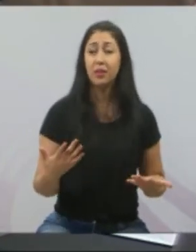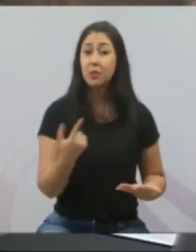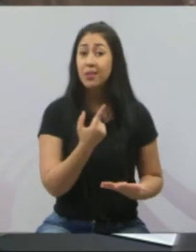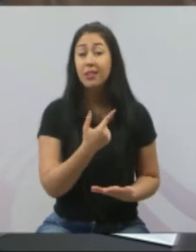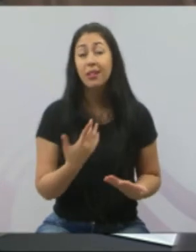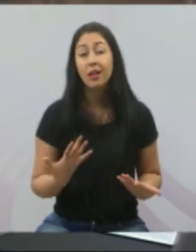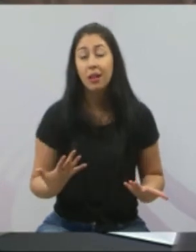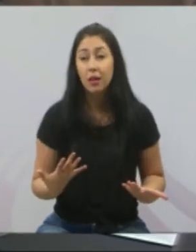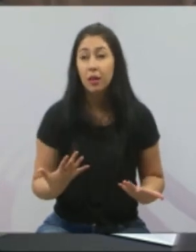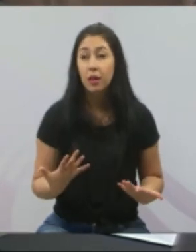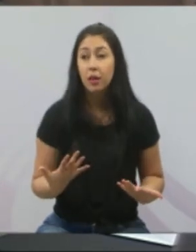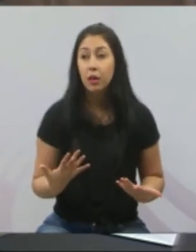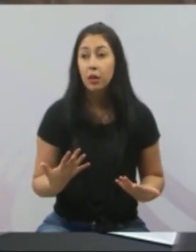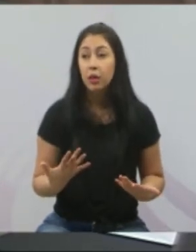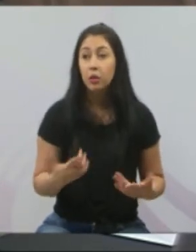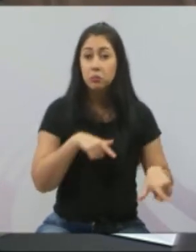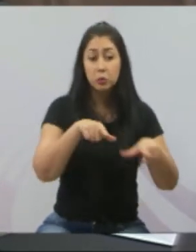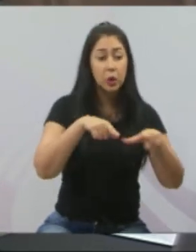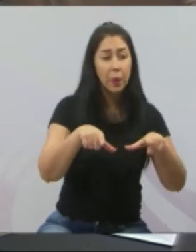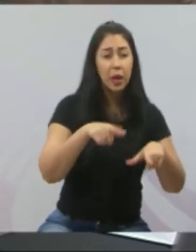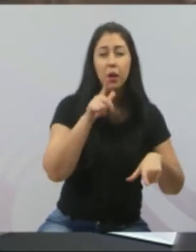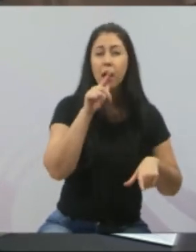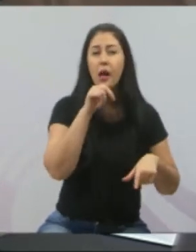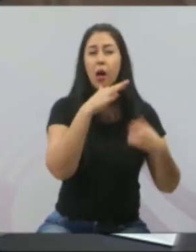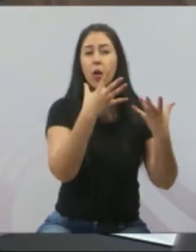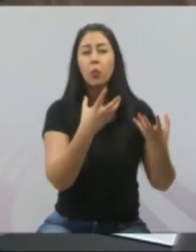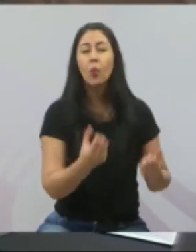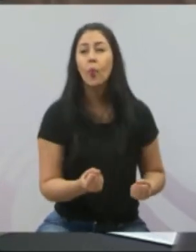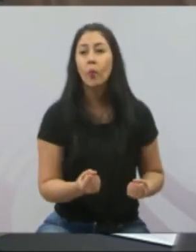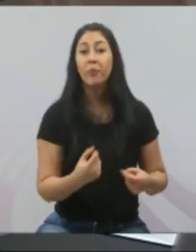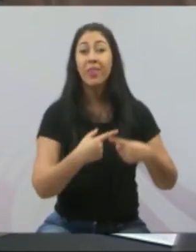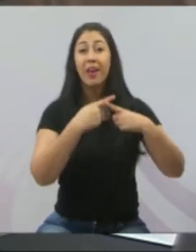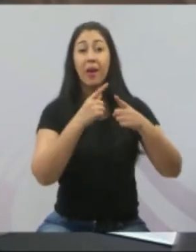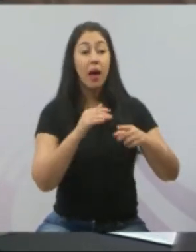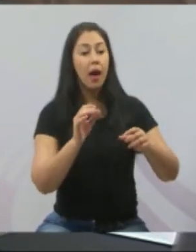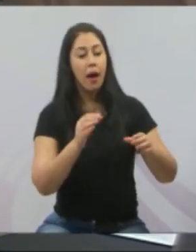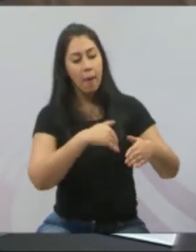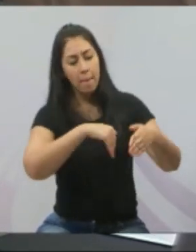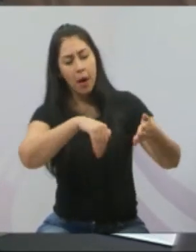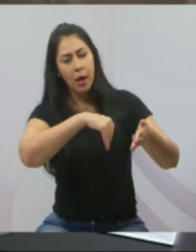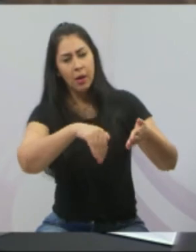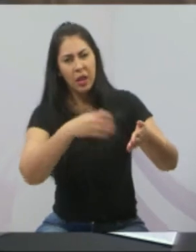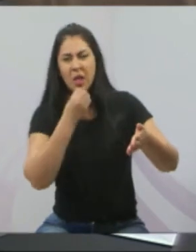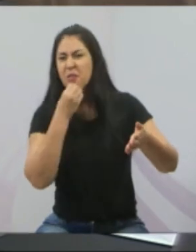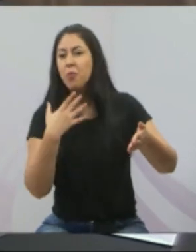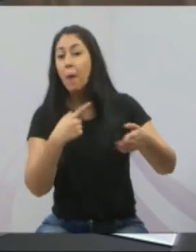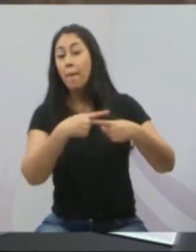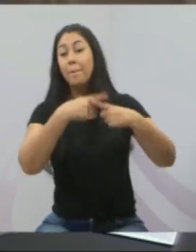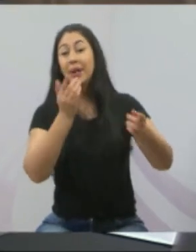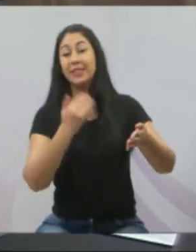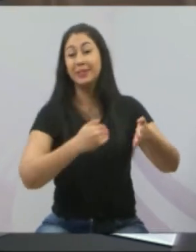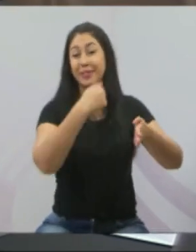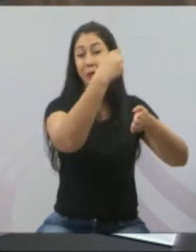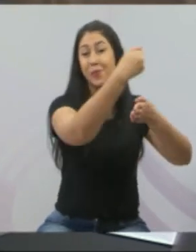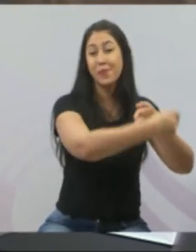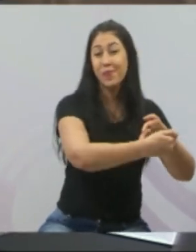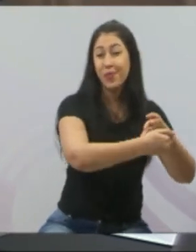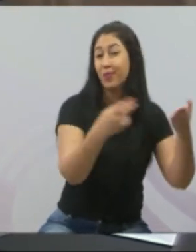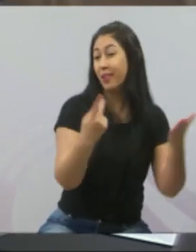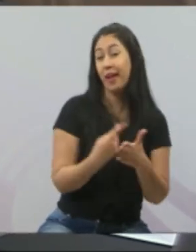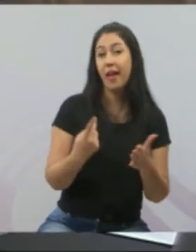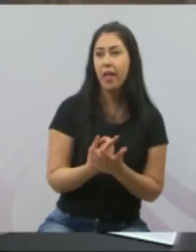O ofício enviado. Ao excelentíssimo senhor vereador Fernando da Ótica Original. A nova ASPAD, Associação de Pais e Amigos